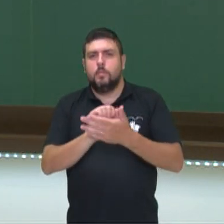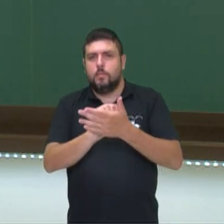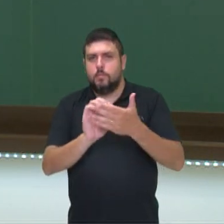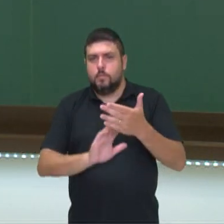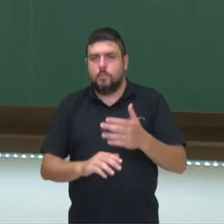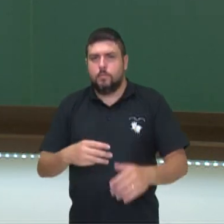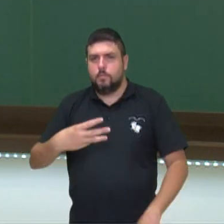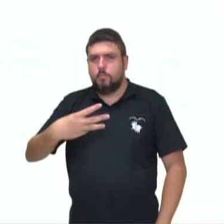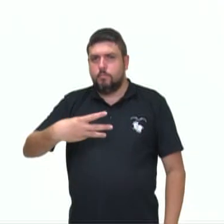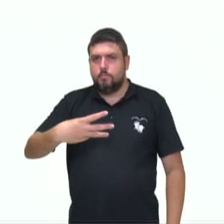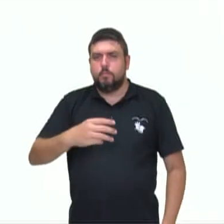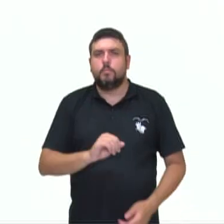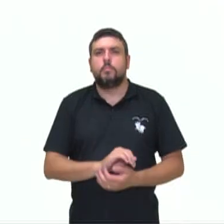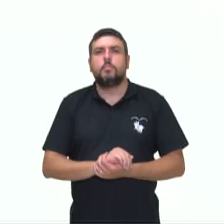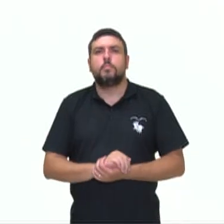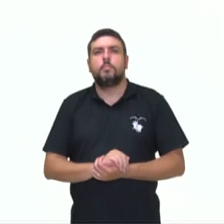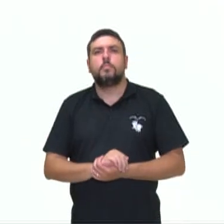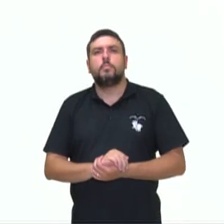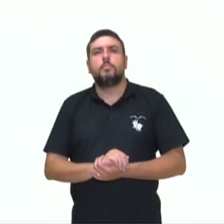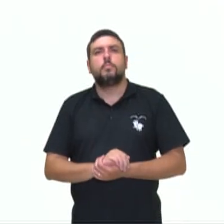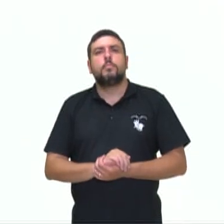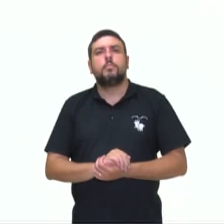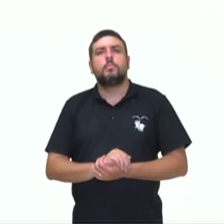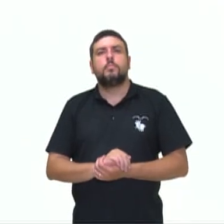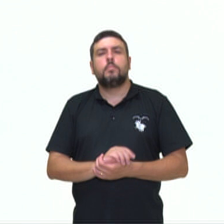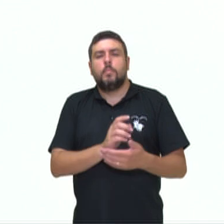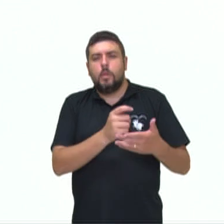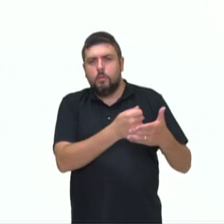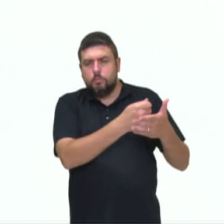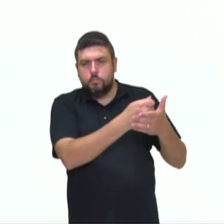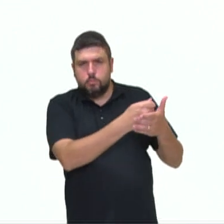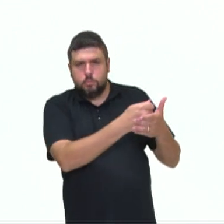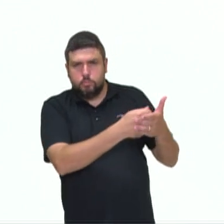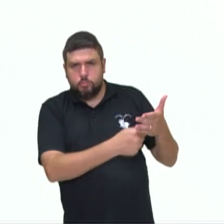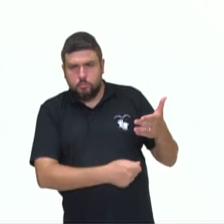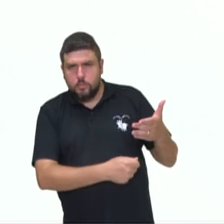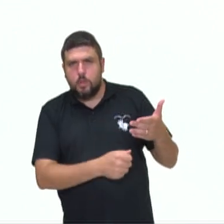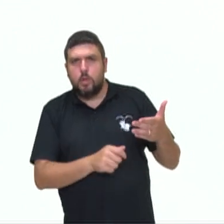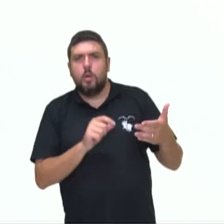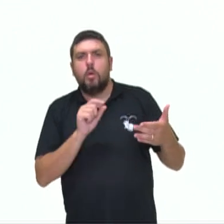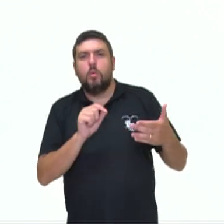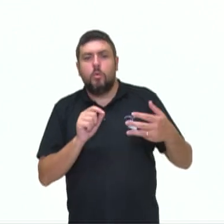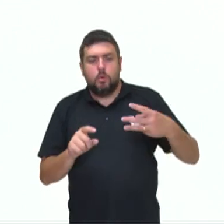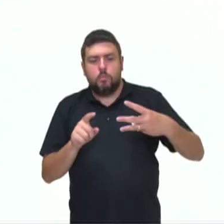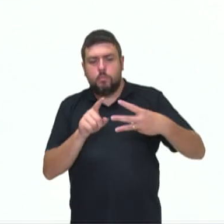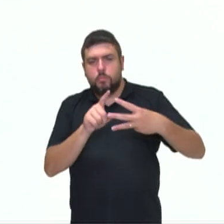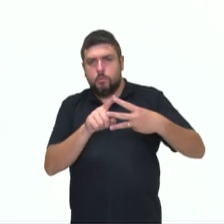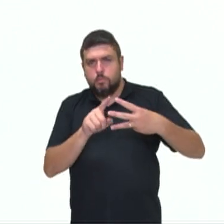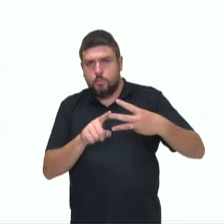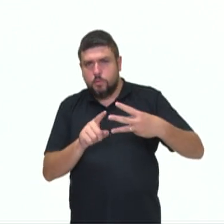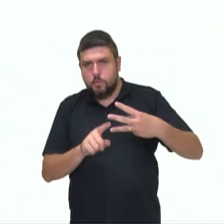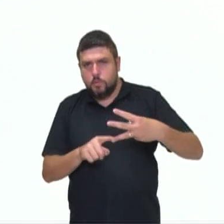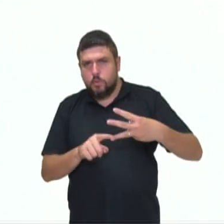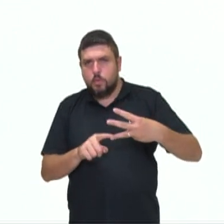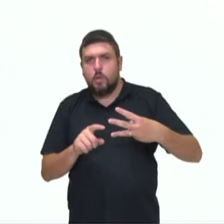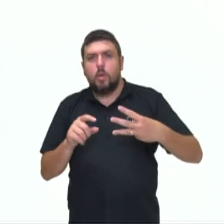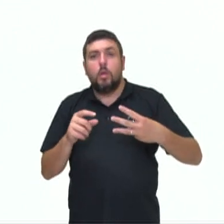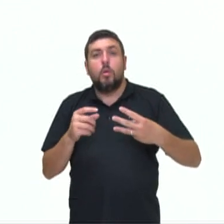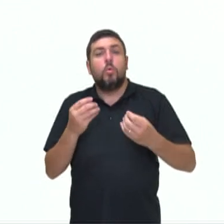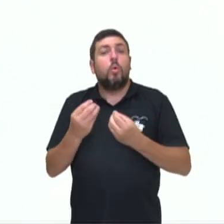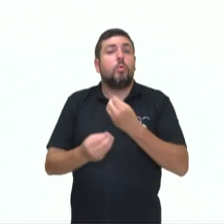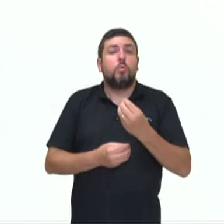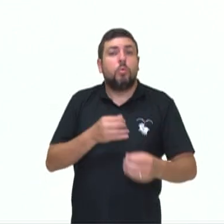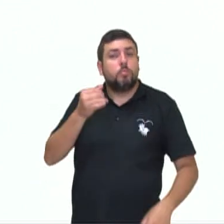3 para você. Escreva uma relação de 3 medidas para evitar